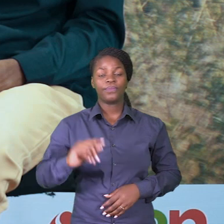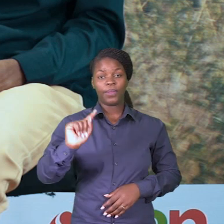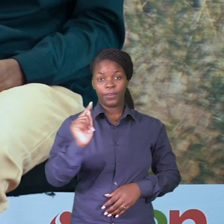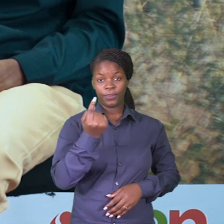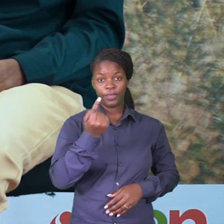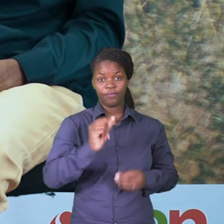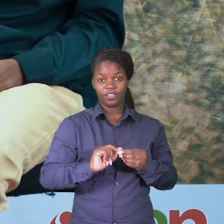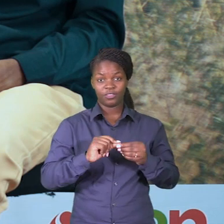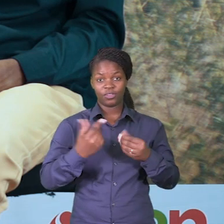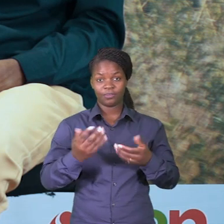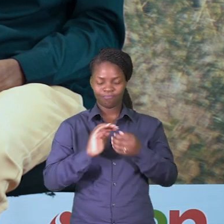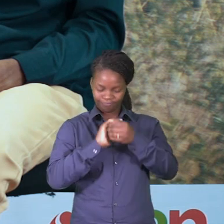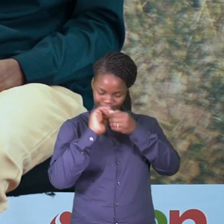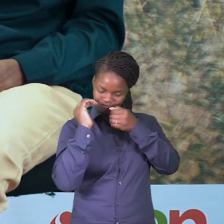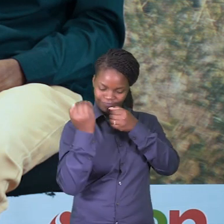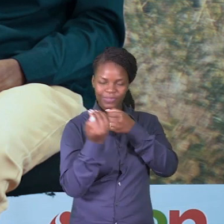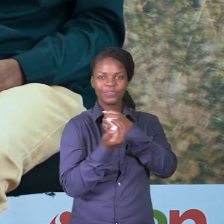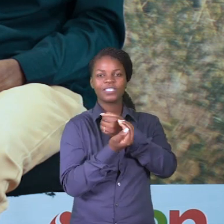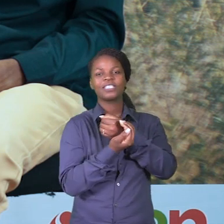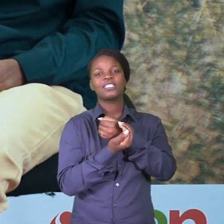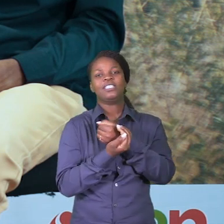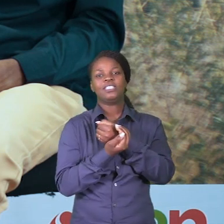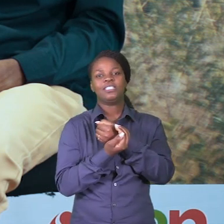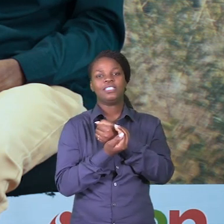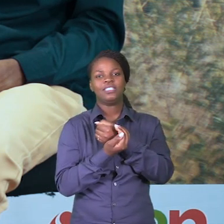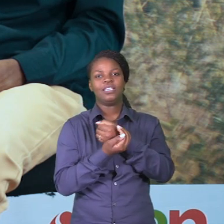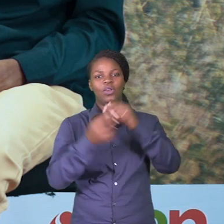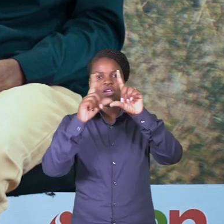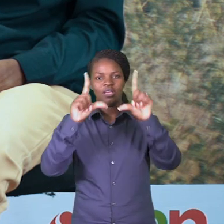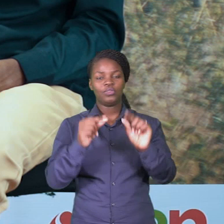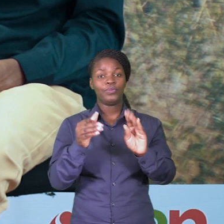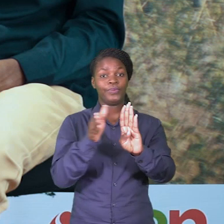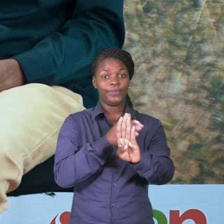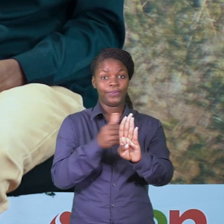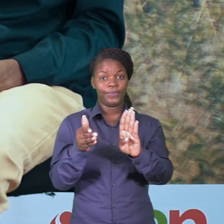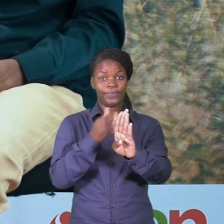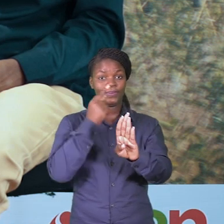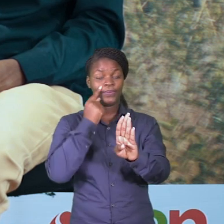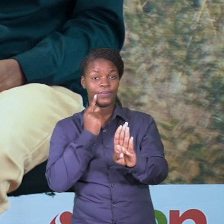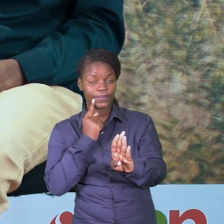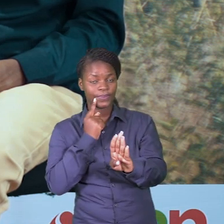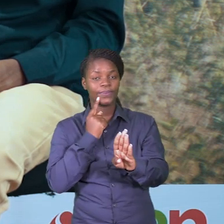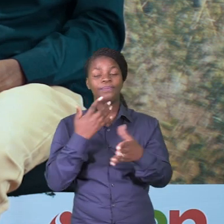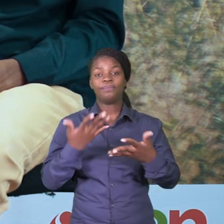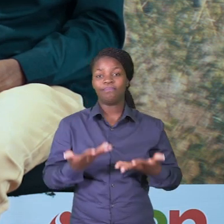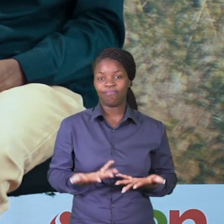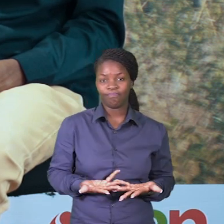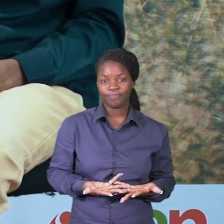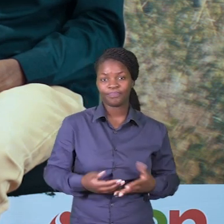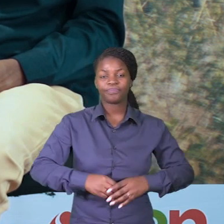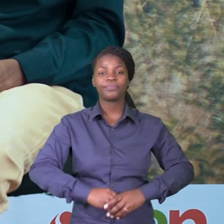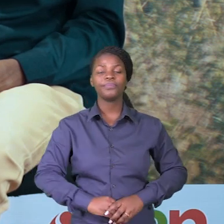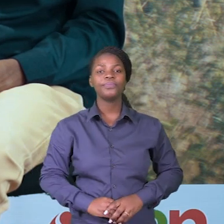haja toda esta questão da prevenção do das questões de relacionadas com viol ência abuso sexual na